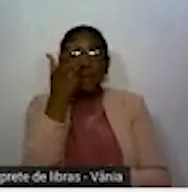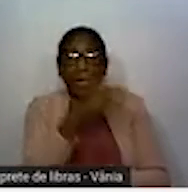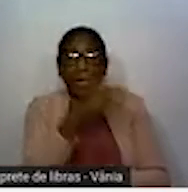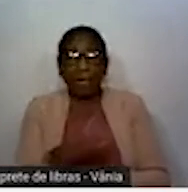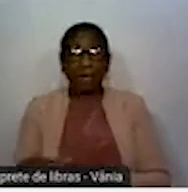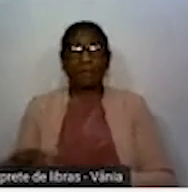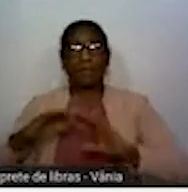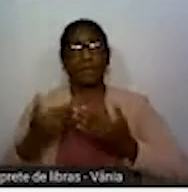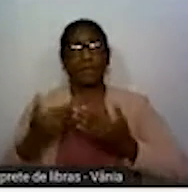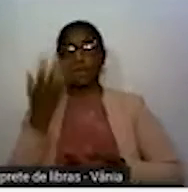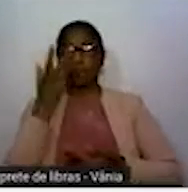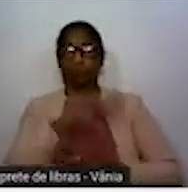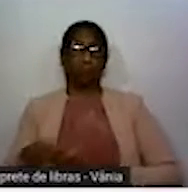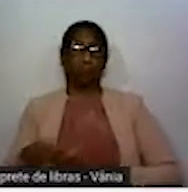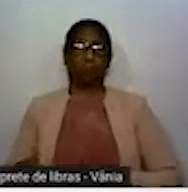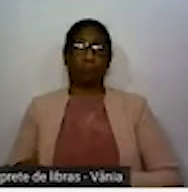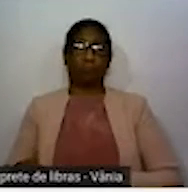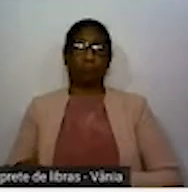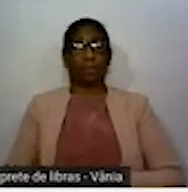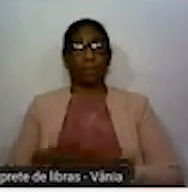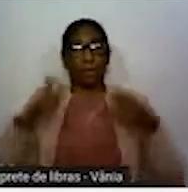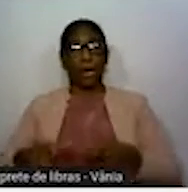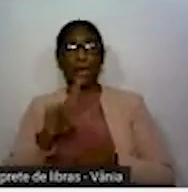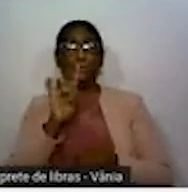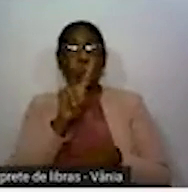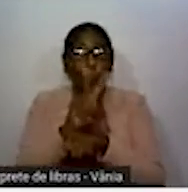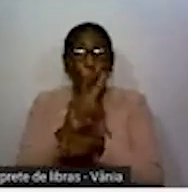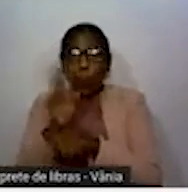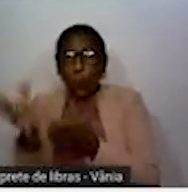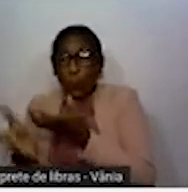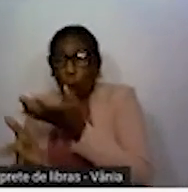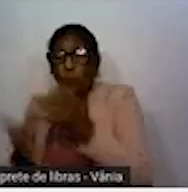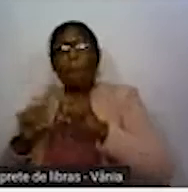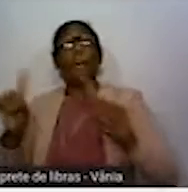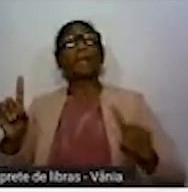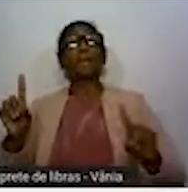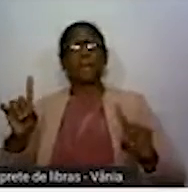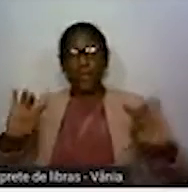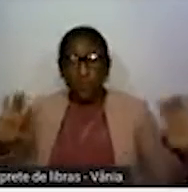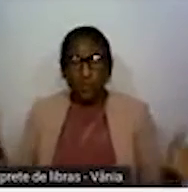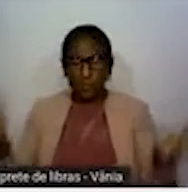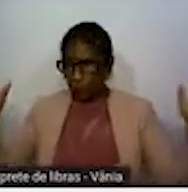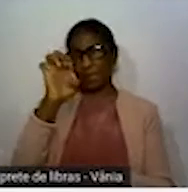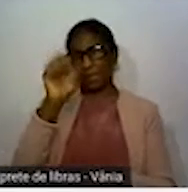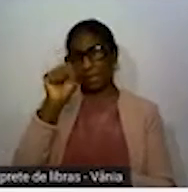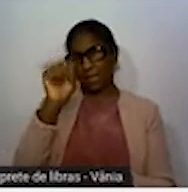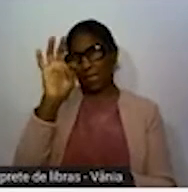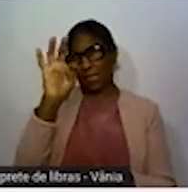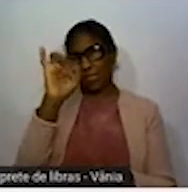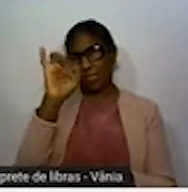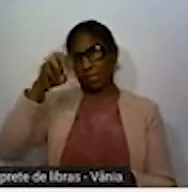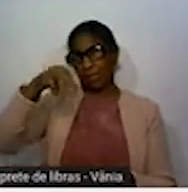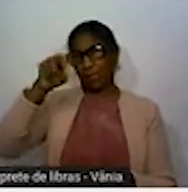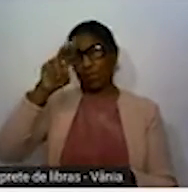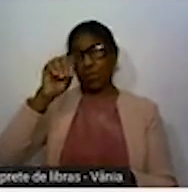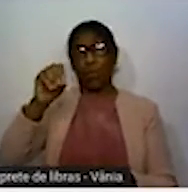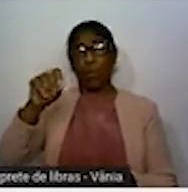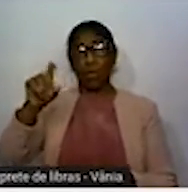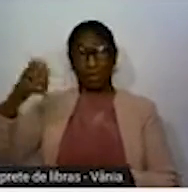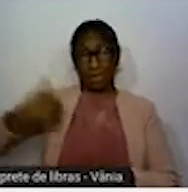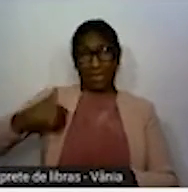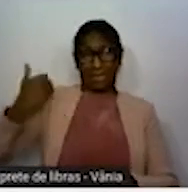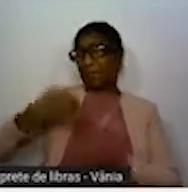mas também de estímulo à as crianças naquela fase essencial no desenvolvimento